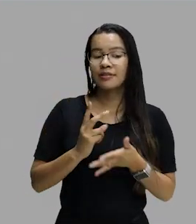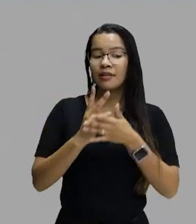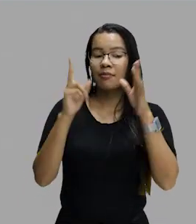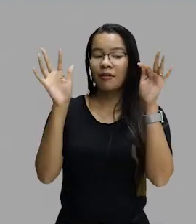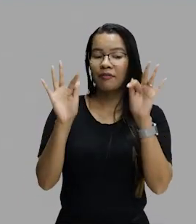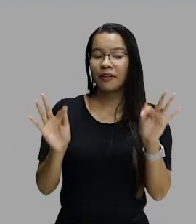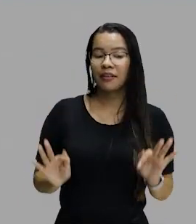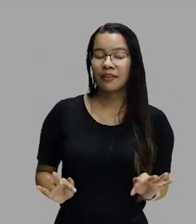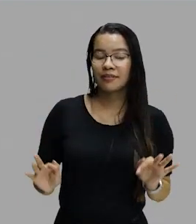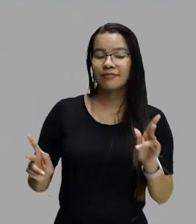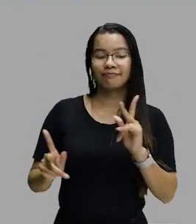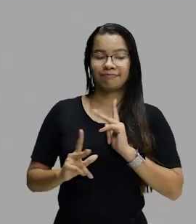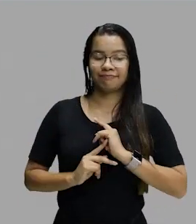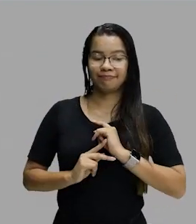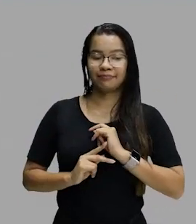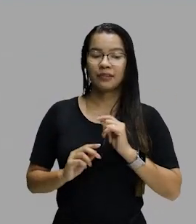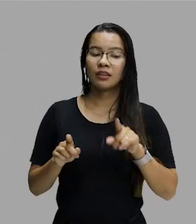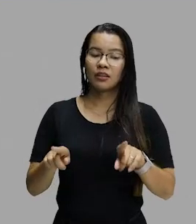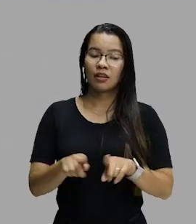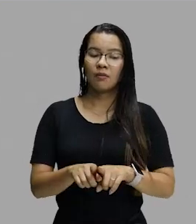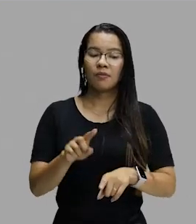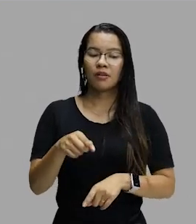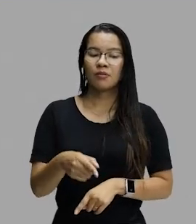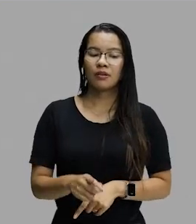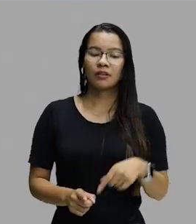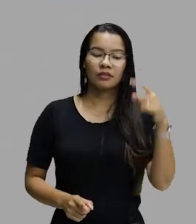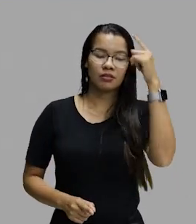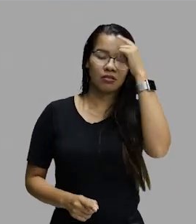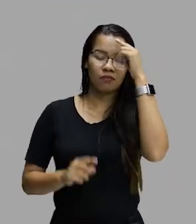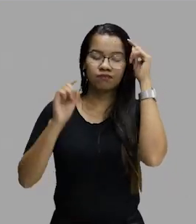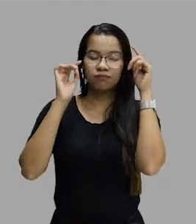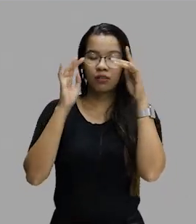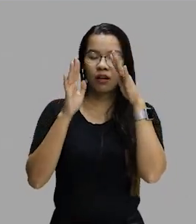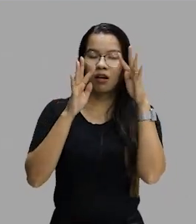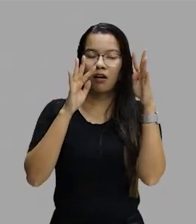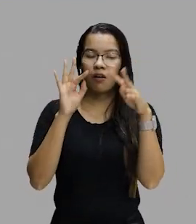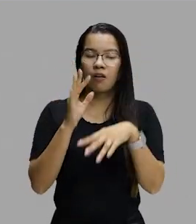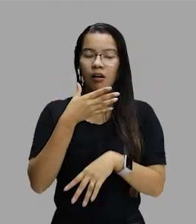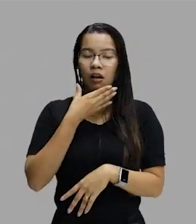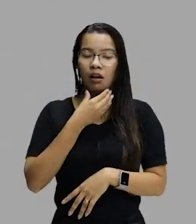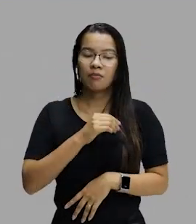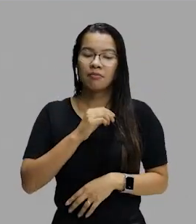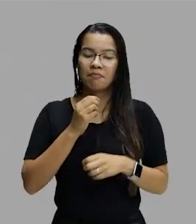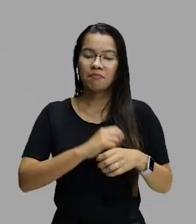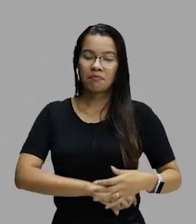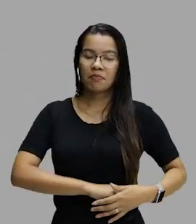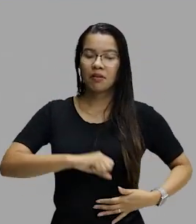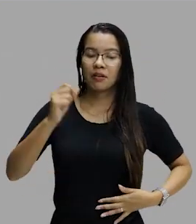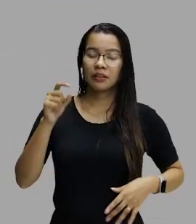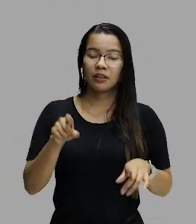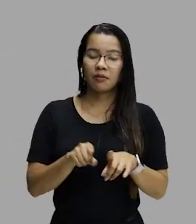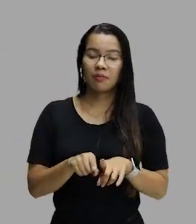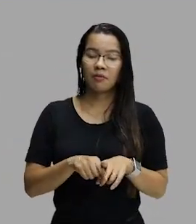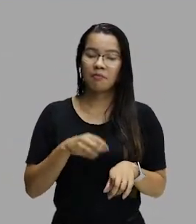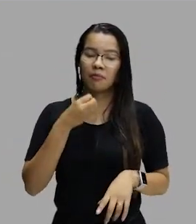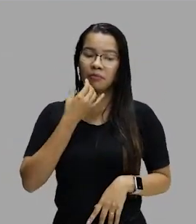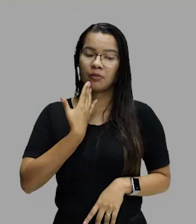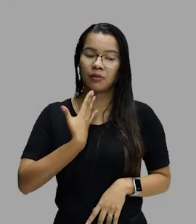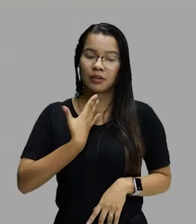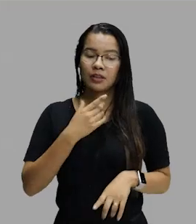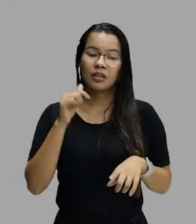a idealização de um homem herói e cavalheiro e da mulher romântica, em geral, submissa à espera do